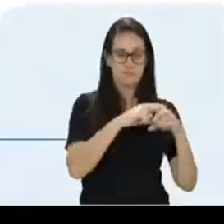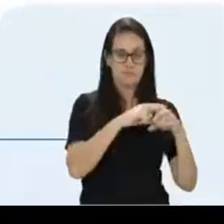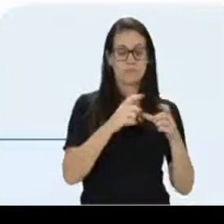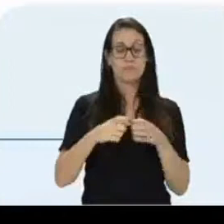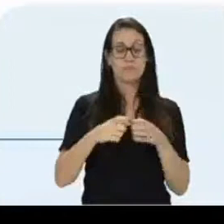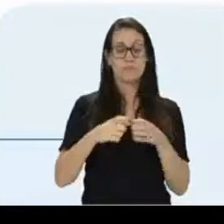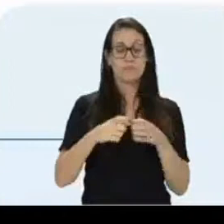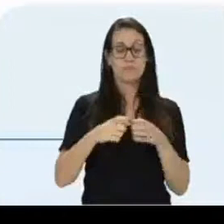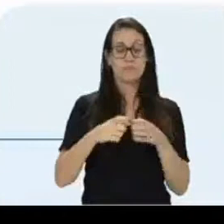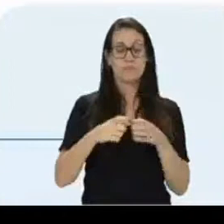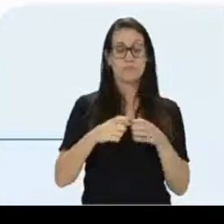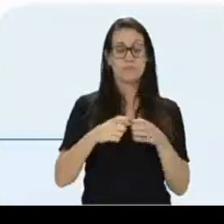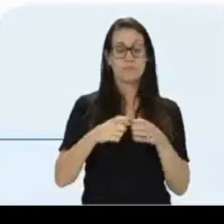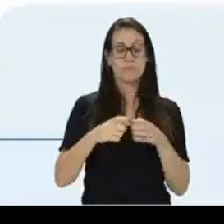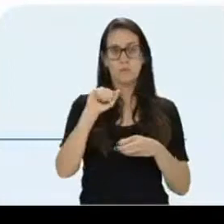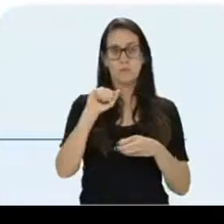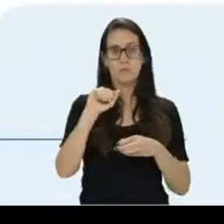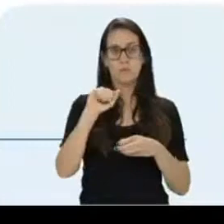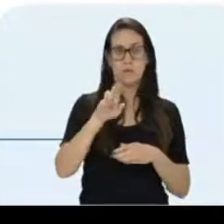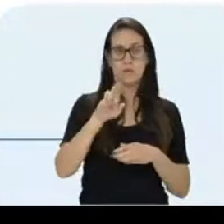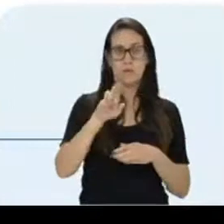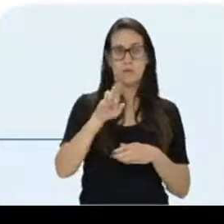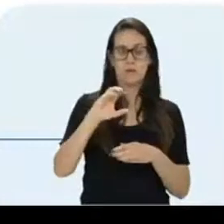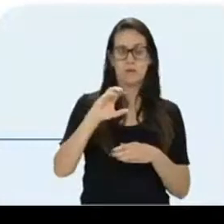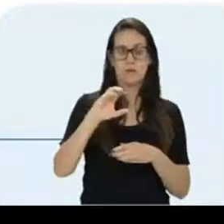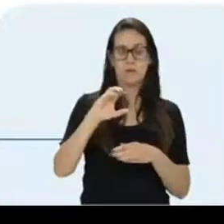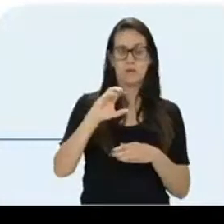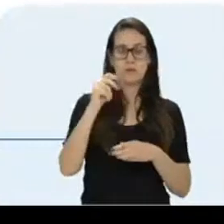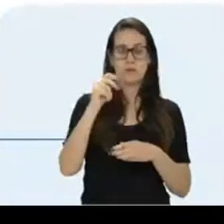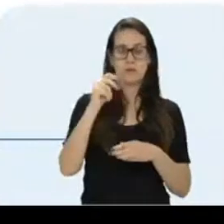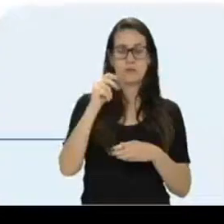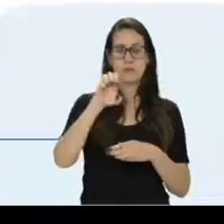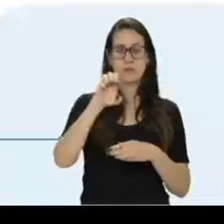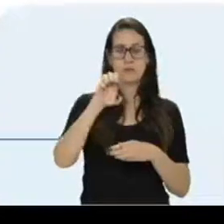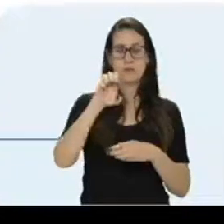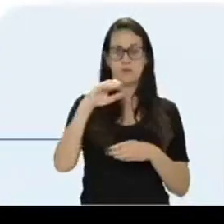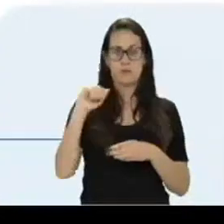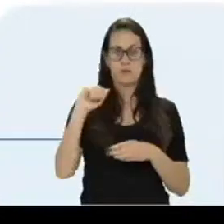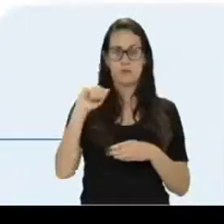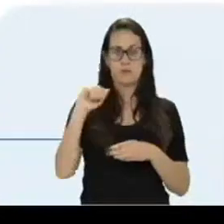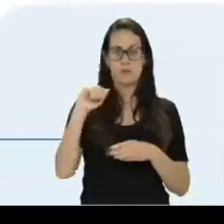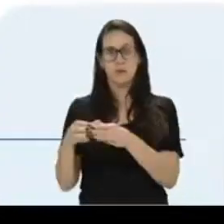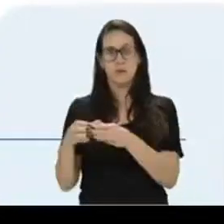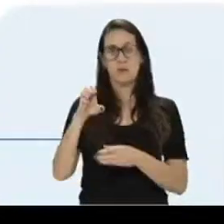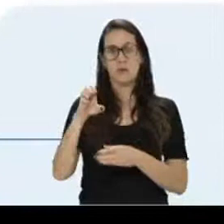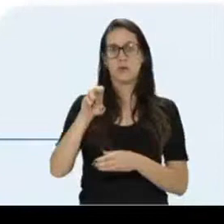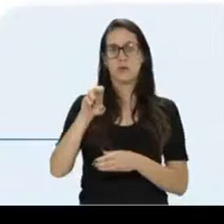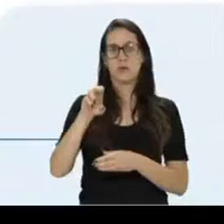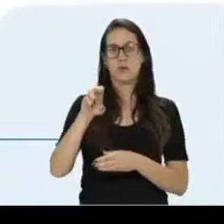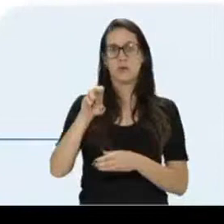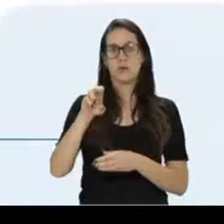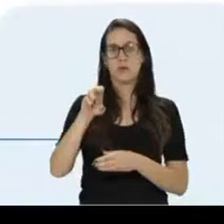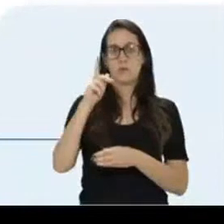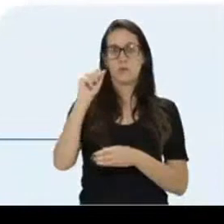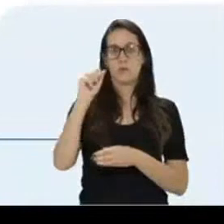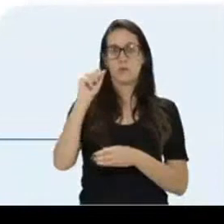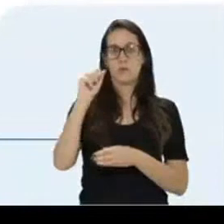temos organismos unicelulares, com células procariontes, e o domínio eucária, onde eu